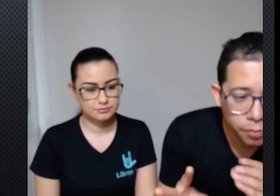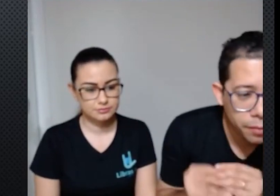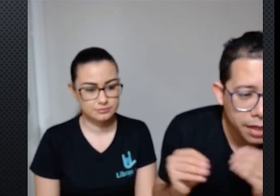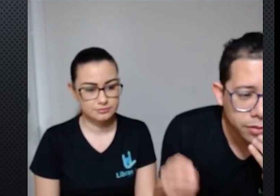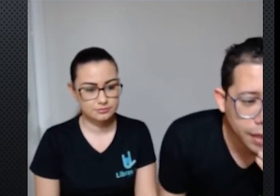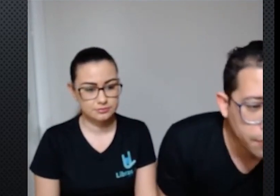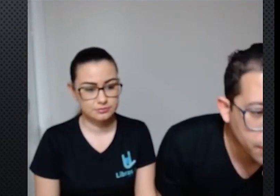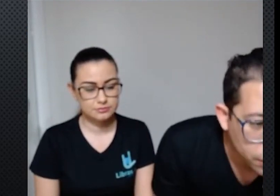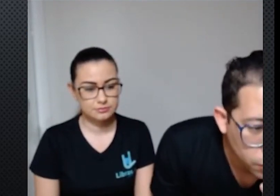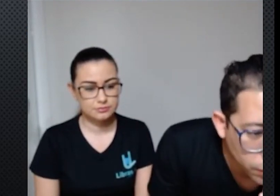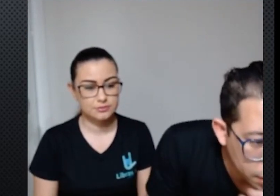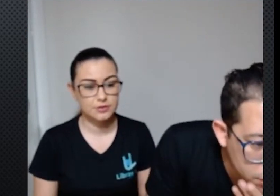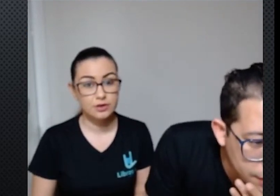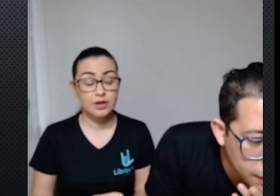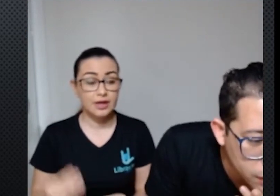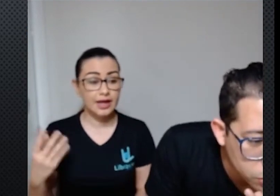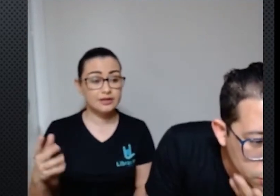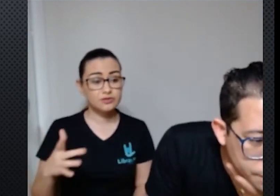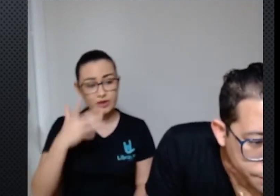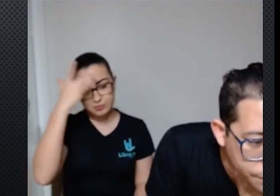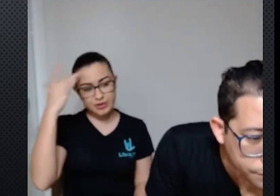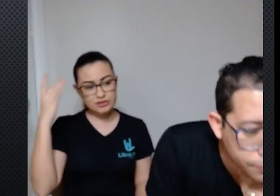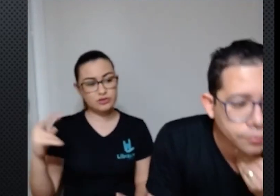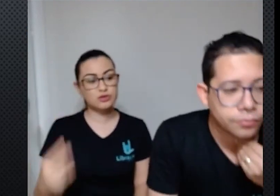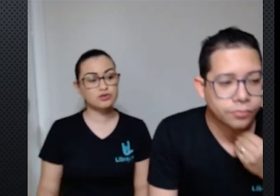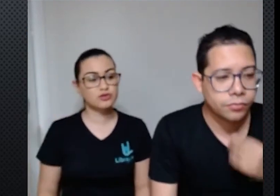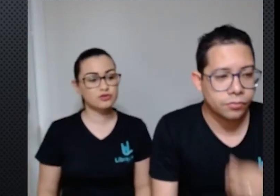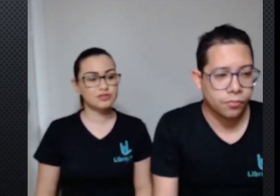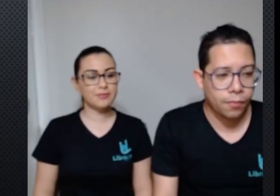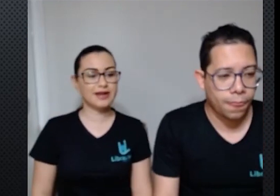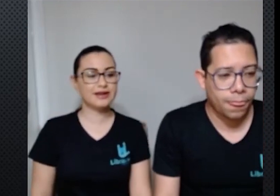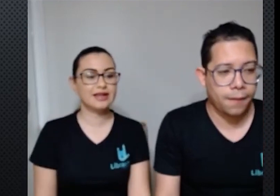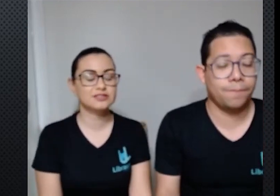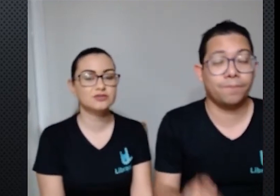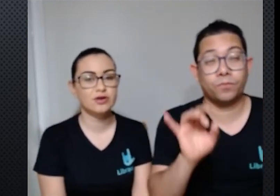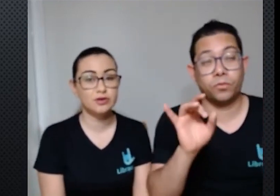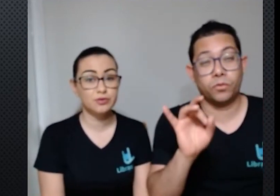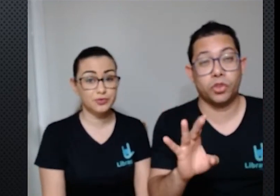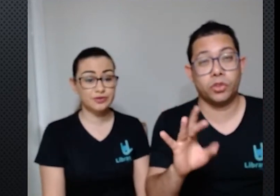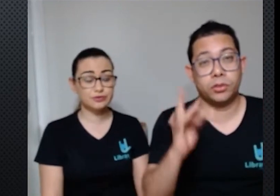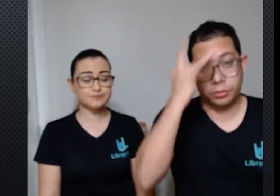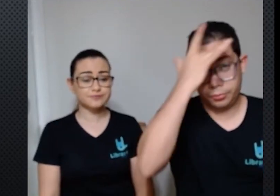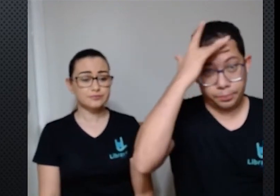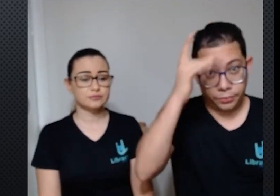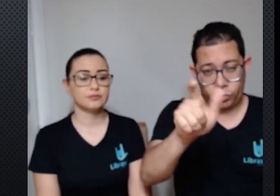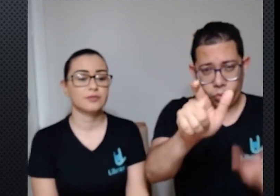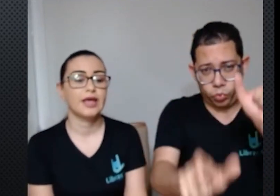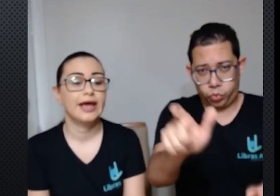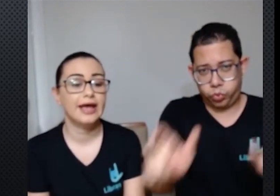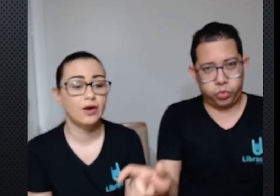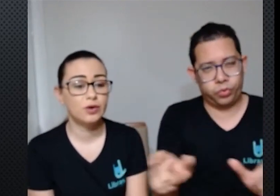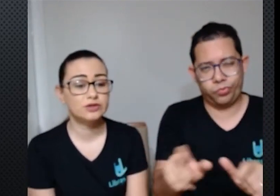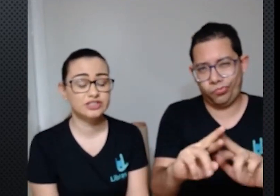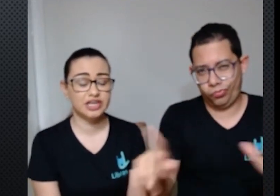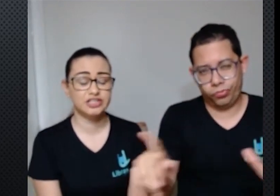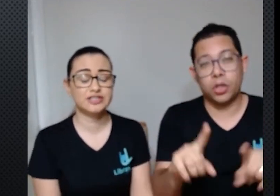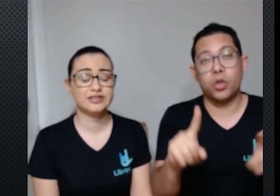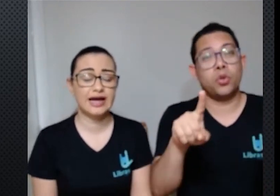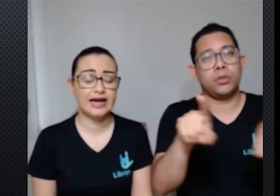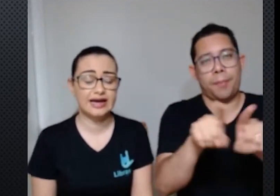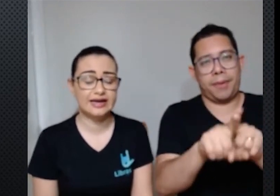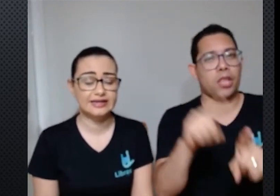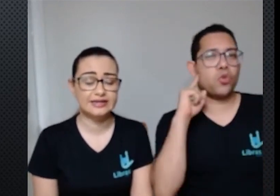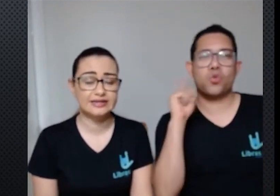Quer fazer um complemento, Kerma? Com relação a isso? Não só as pessoas, né? Os surdos também, né? Eles notam muito quando a